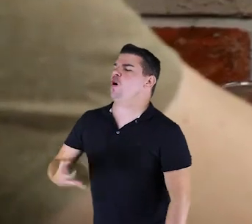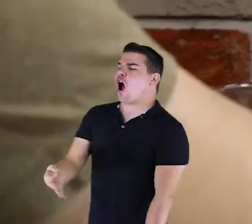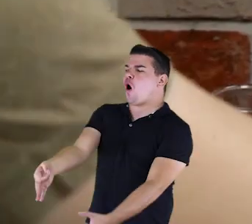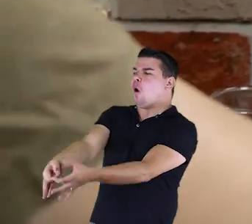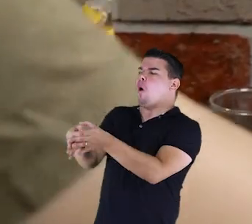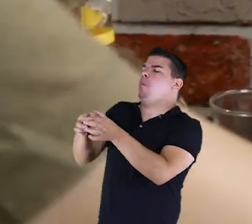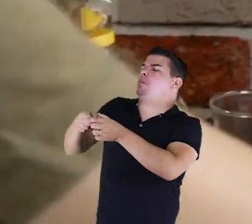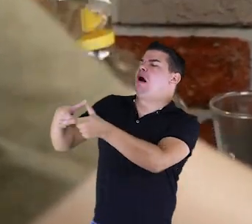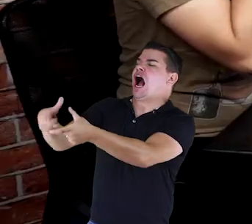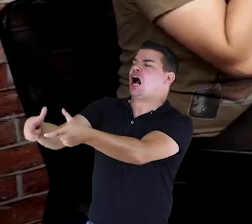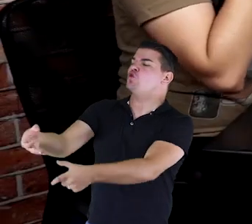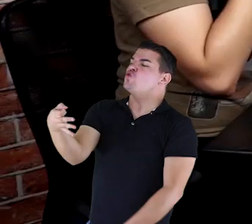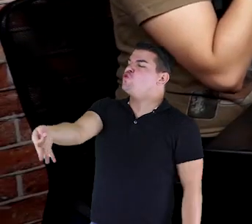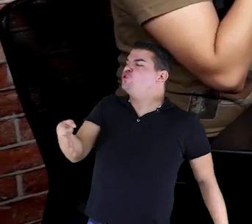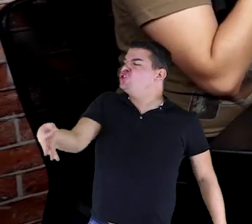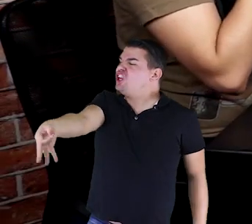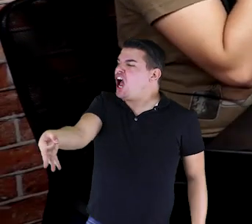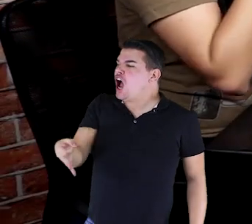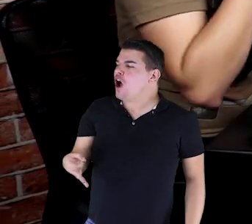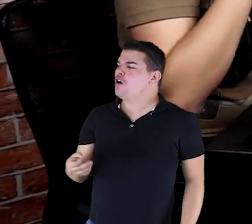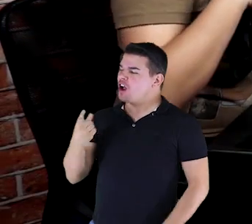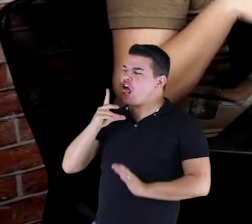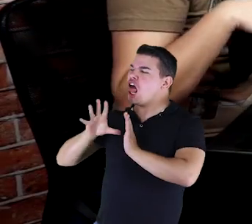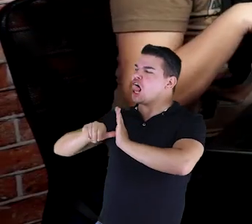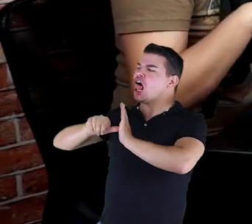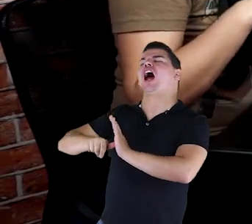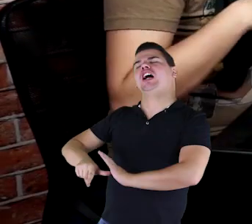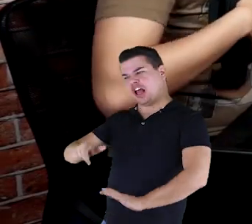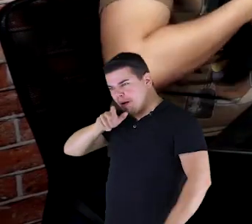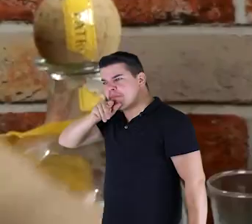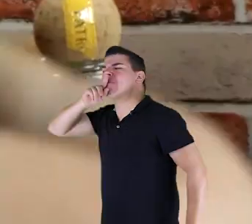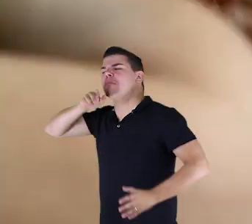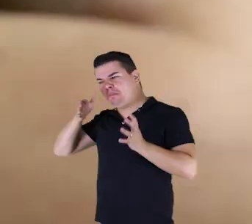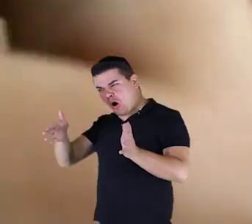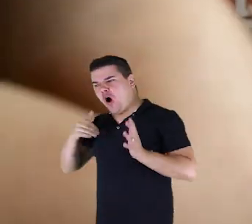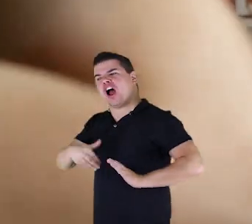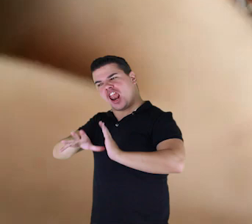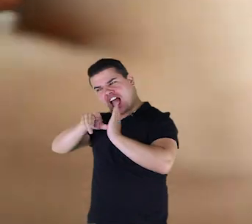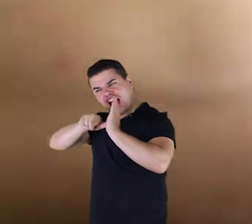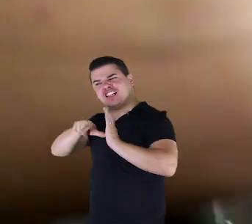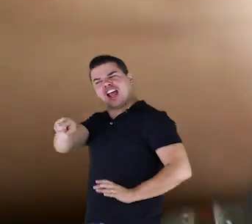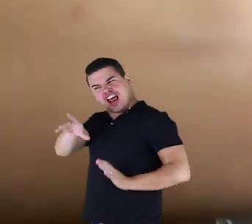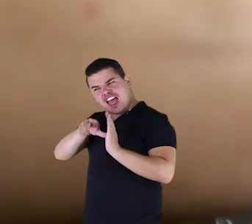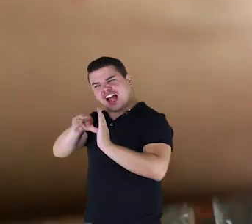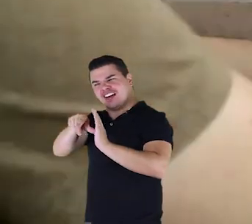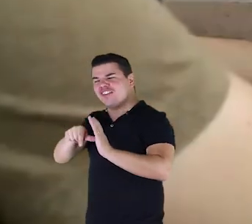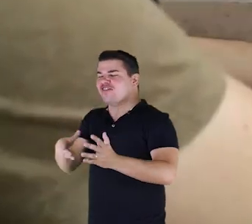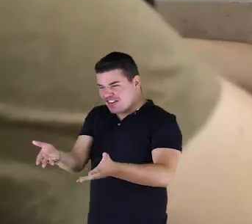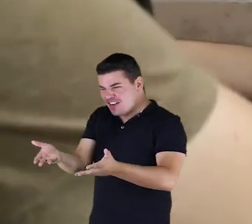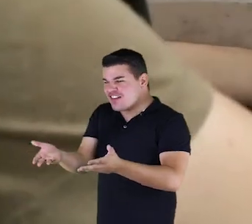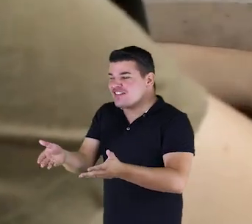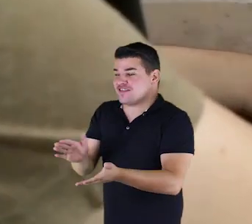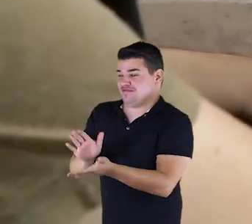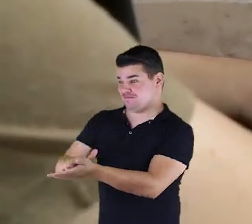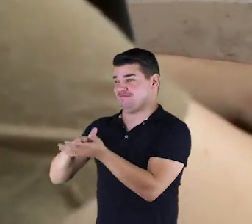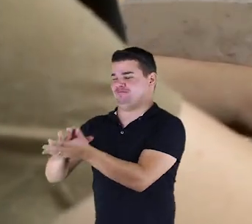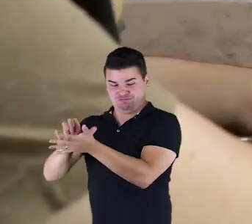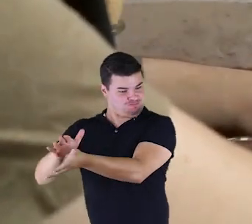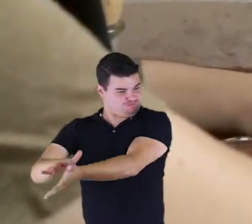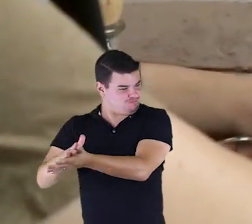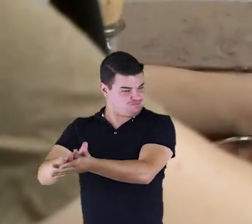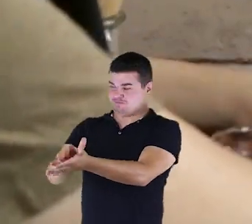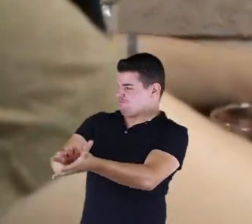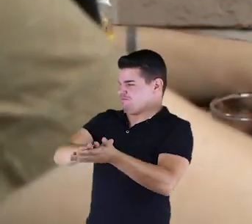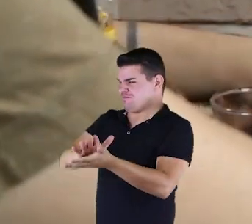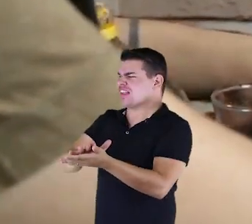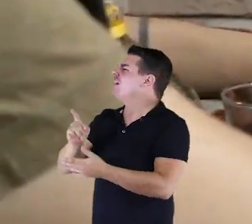Cid retira outro. Cauê retira um do meio. Seu ladrão! Cid puxa a torre para o centro da